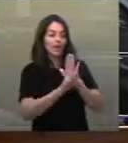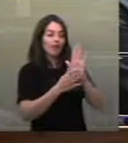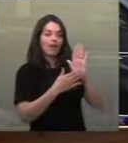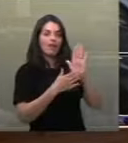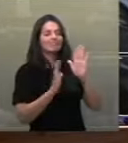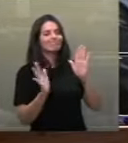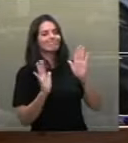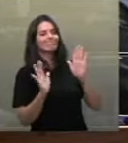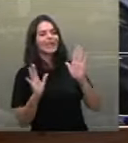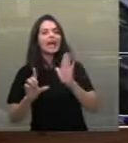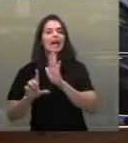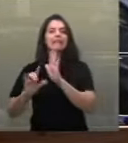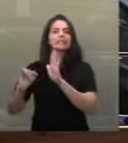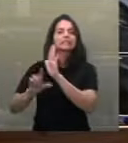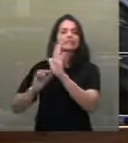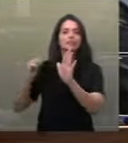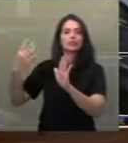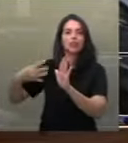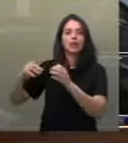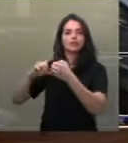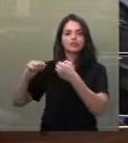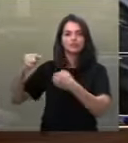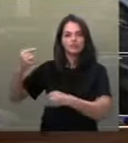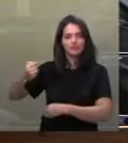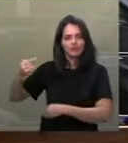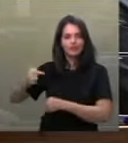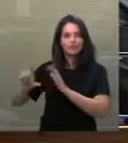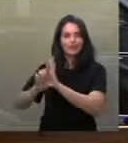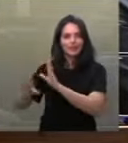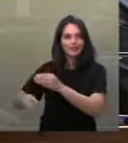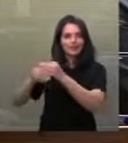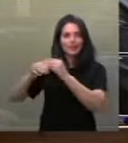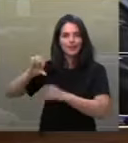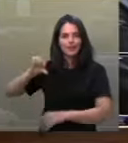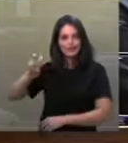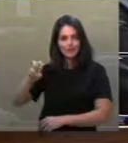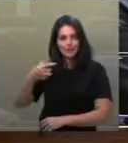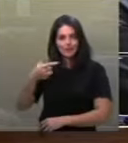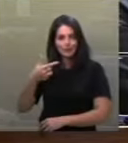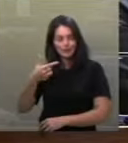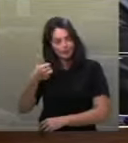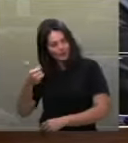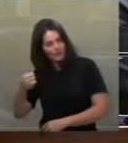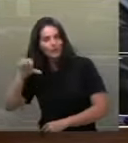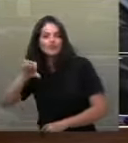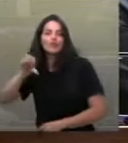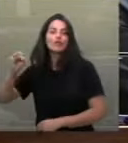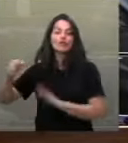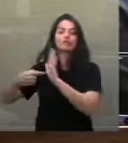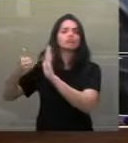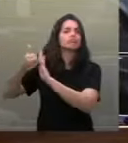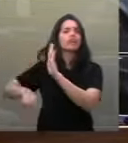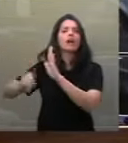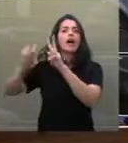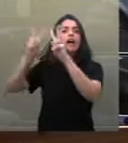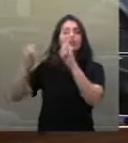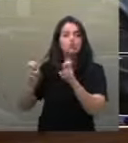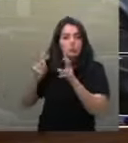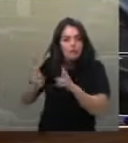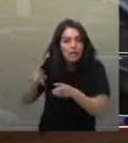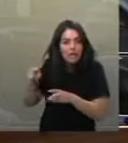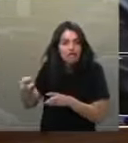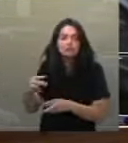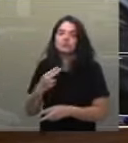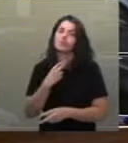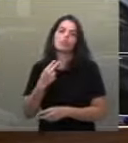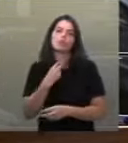ao inciso 4º, artigo 7º da Lei Complementar 95 de 98, que determina que o mesmo assunto não poderá ser